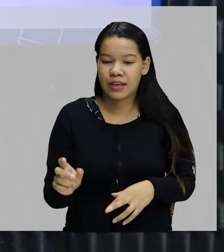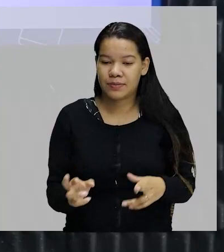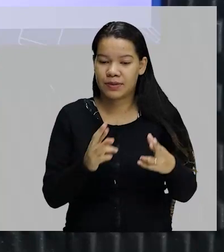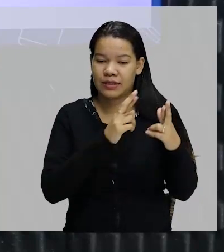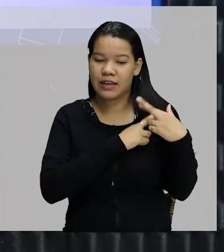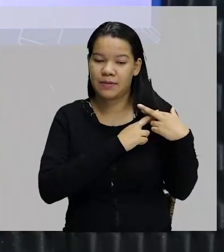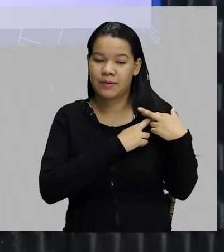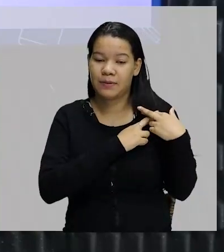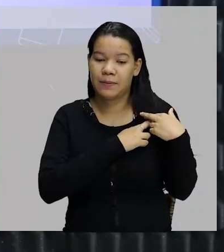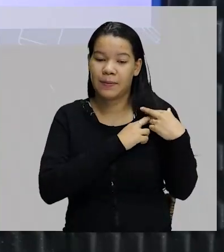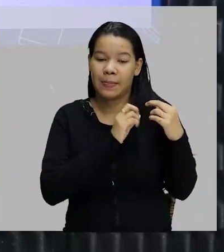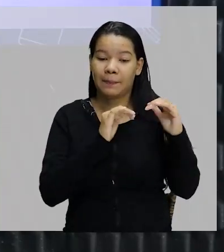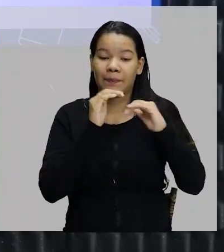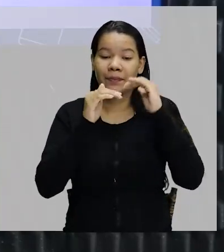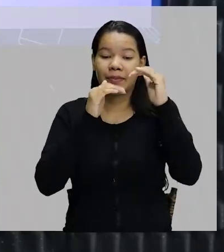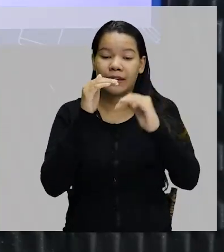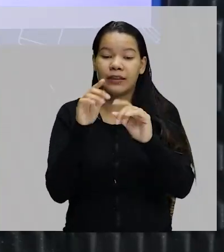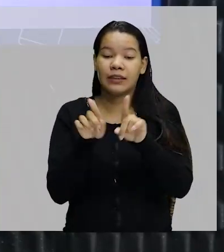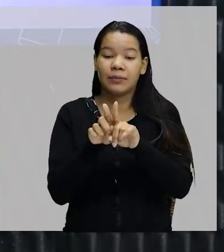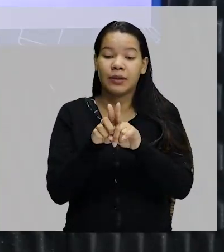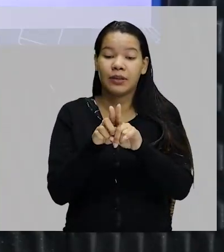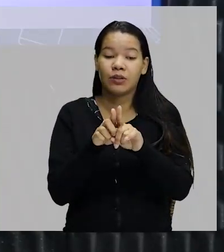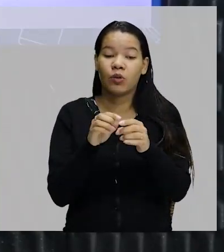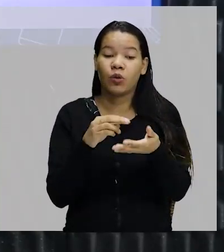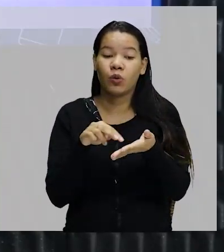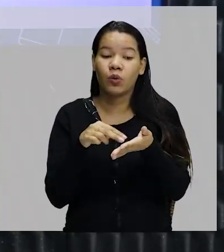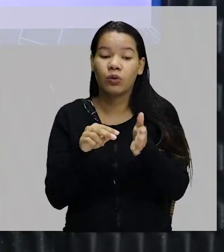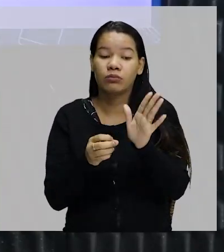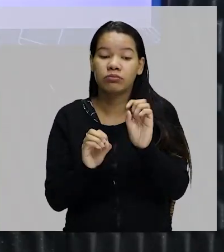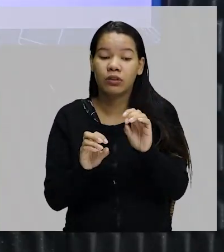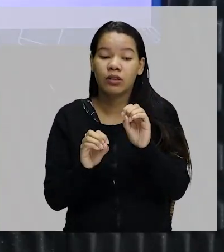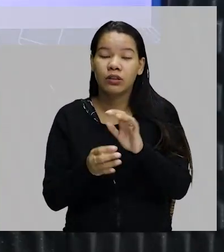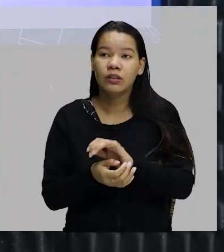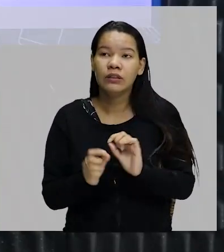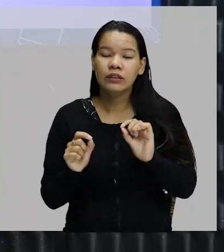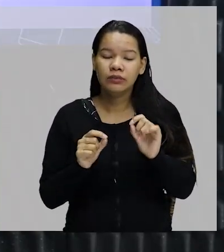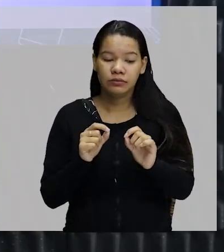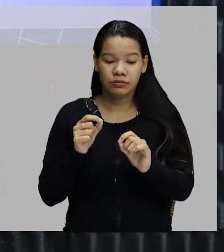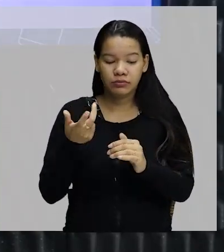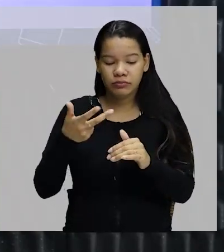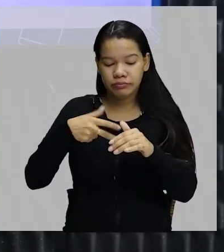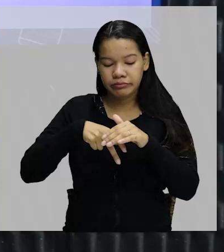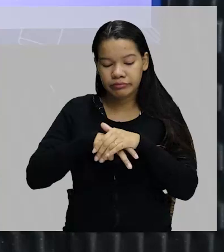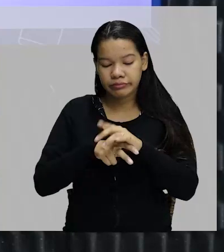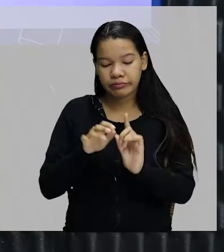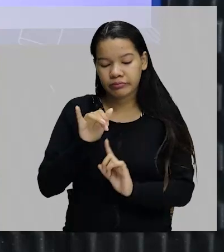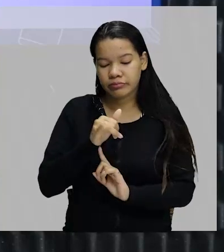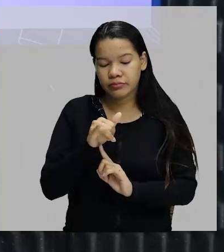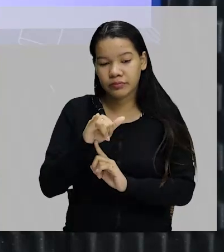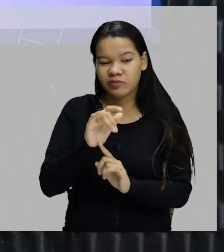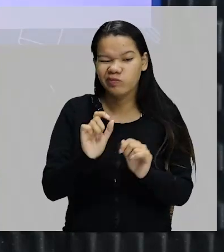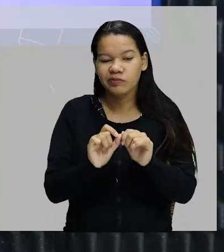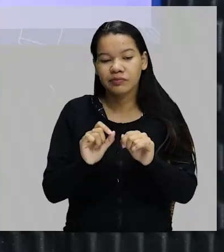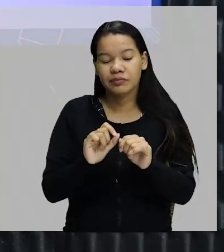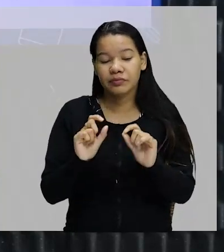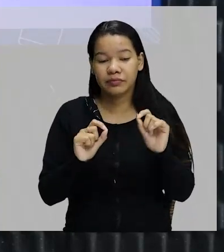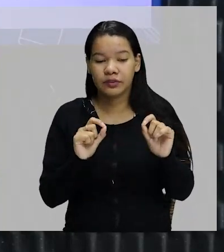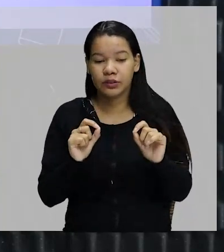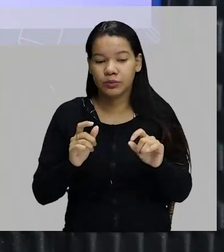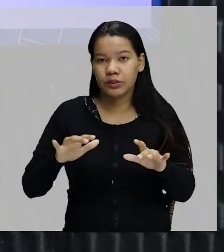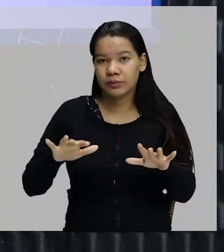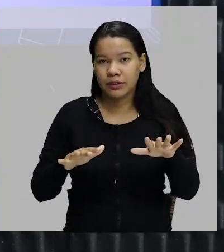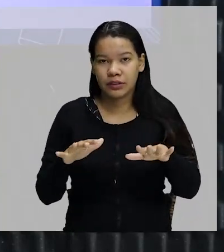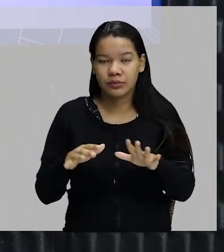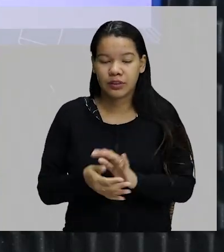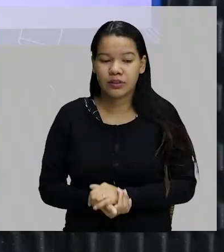boi. É aquele indivíduo que brinca com o boi, é ele que fica embaixo do boi, fazendo com que o boi faça todos aqueles